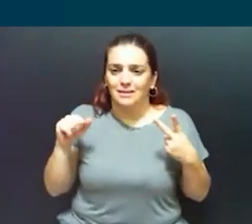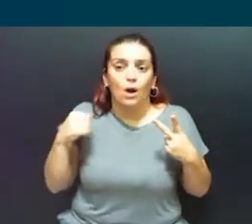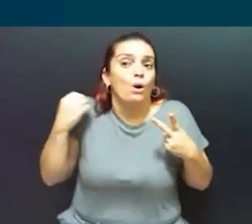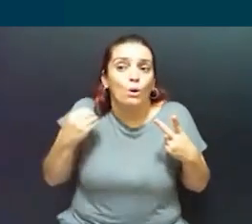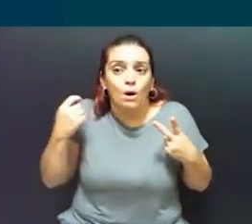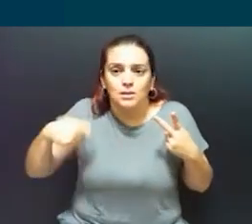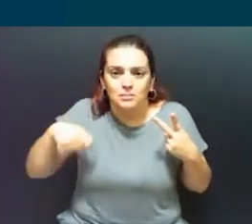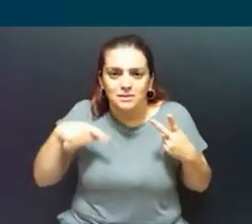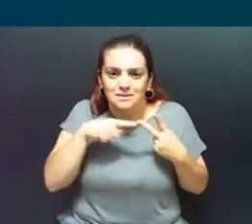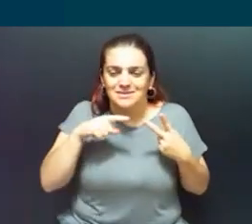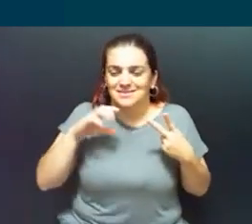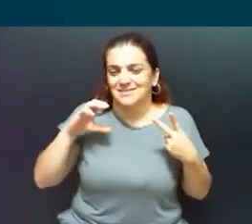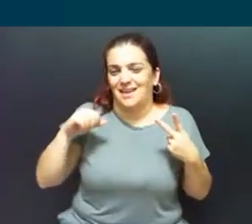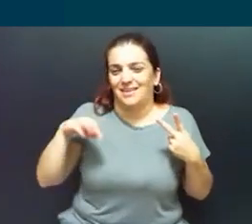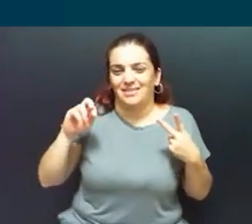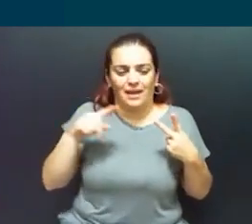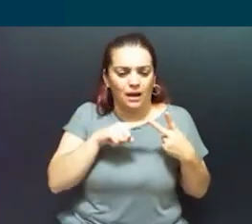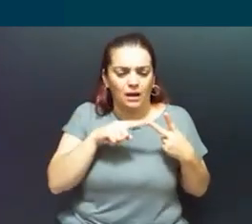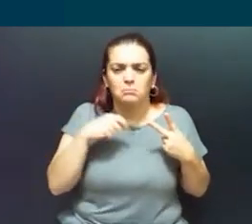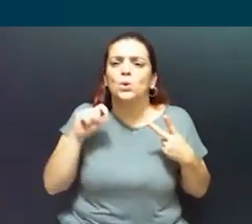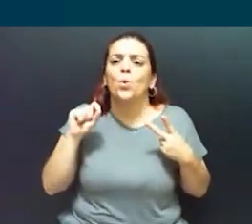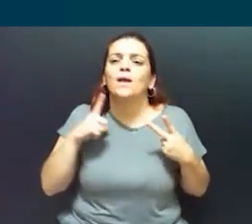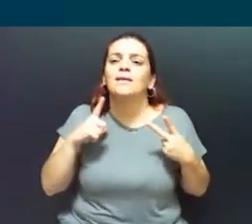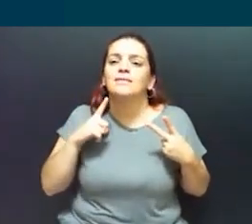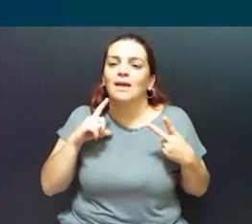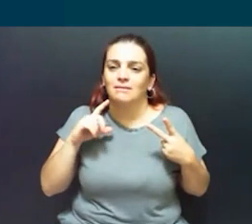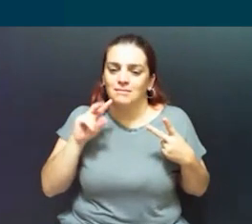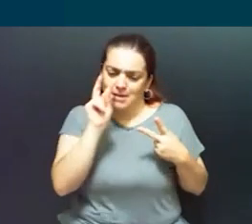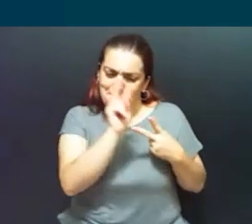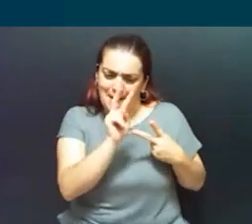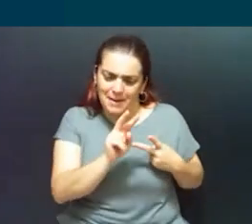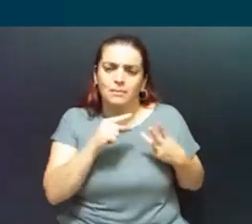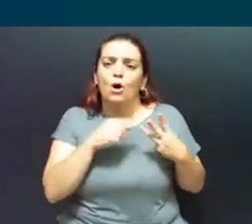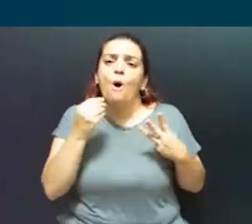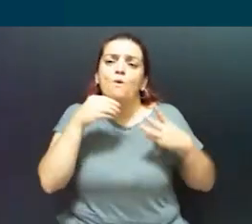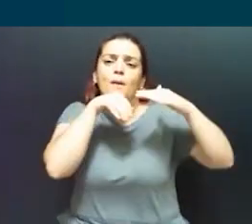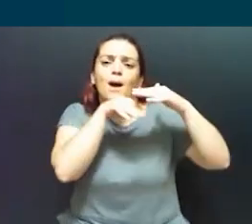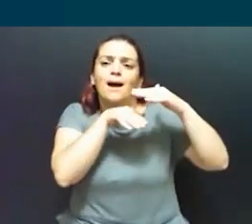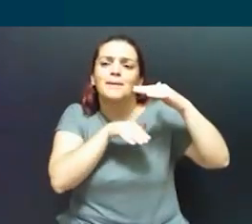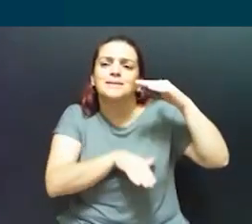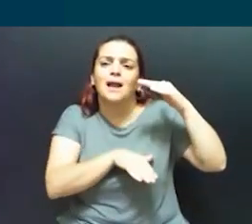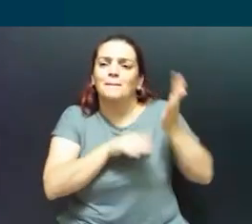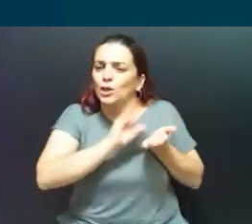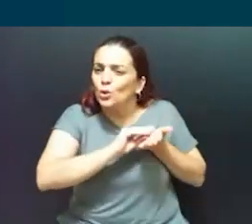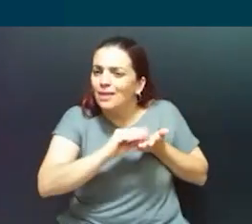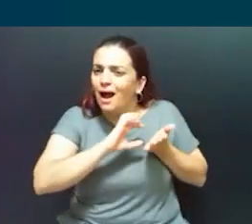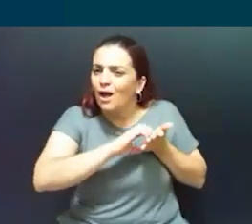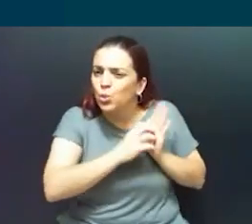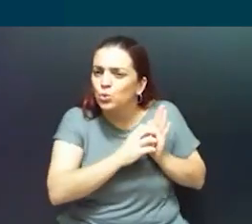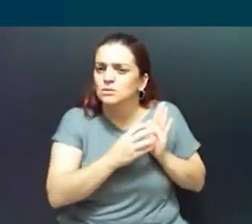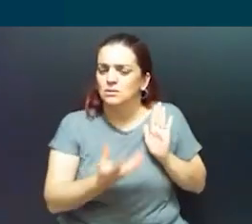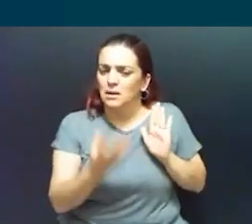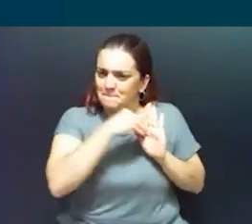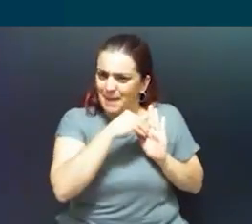que esse data center tem que ter. Vai falar também sobre as maneiras de armazenamento desses dados, como deve ser, de que maneira e